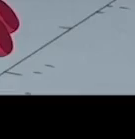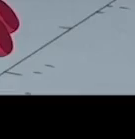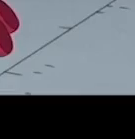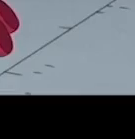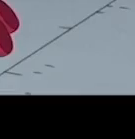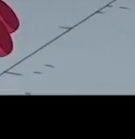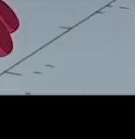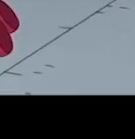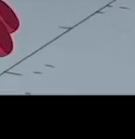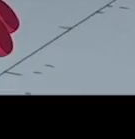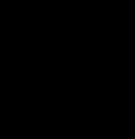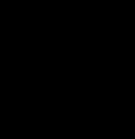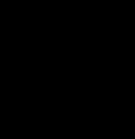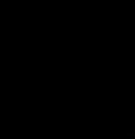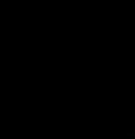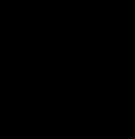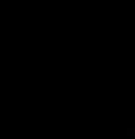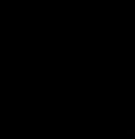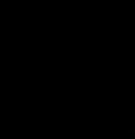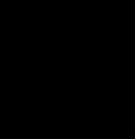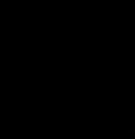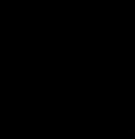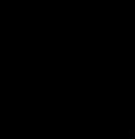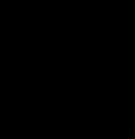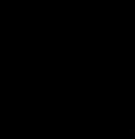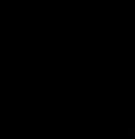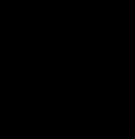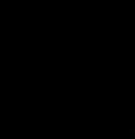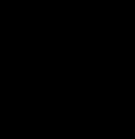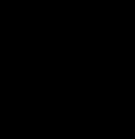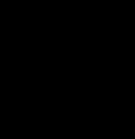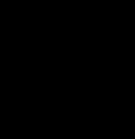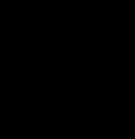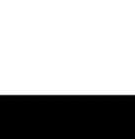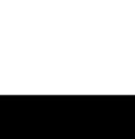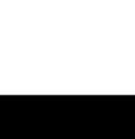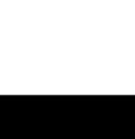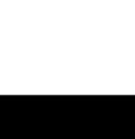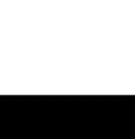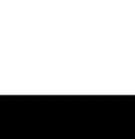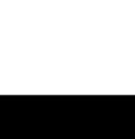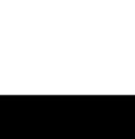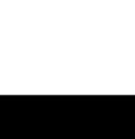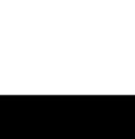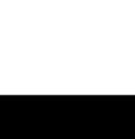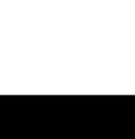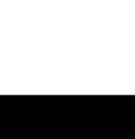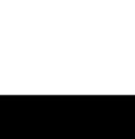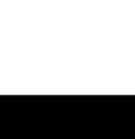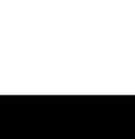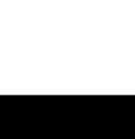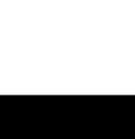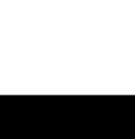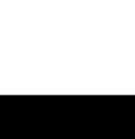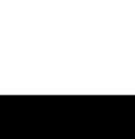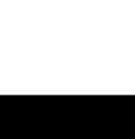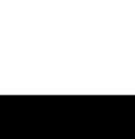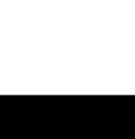Tempo voar, voar, voar. Brincar, aprender,